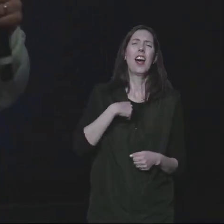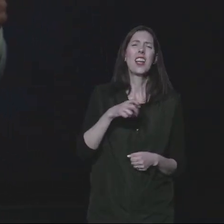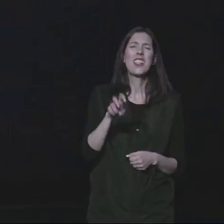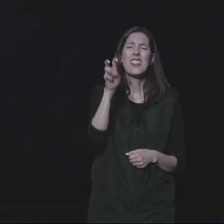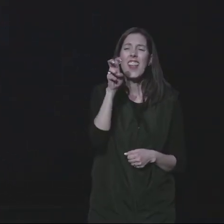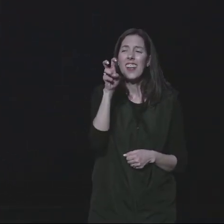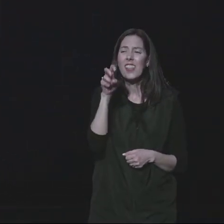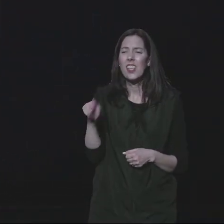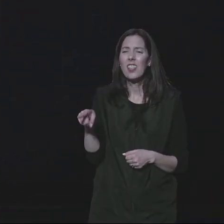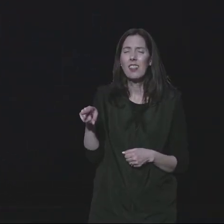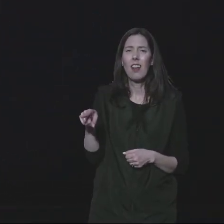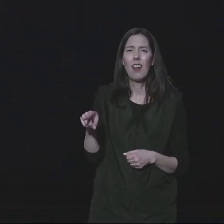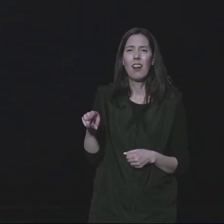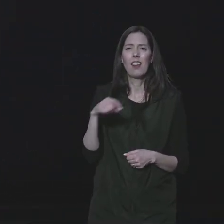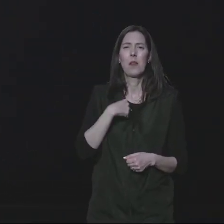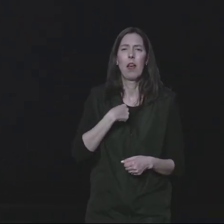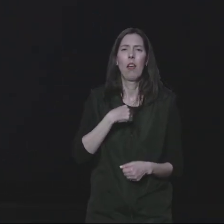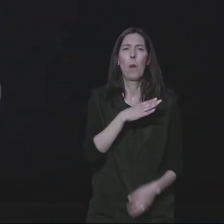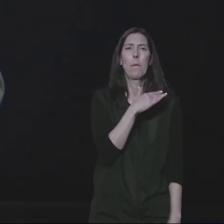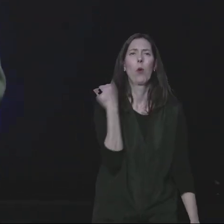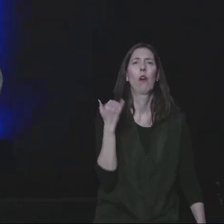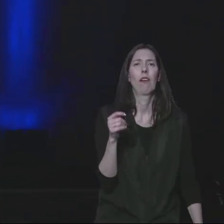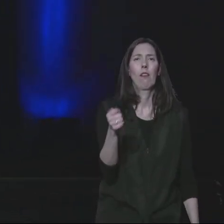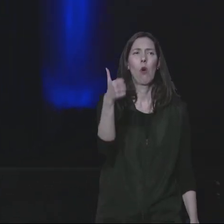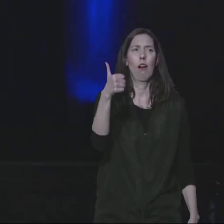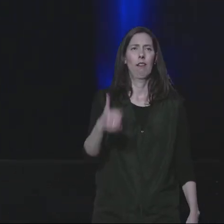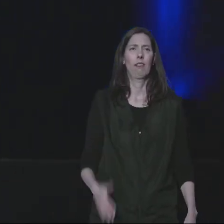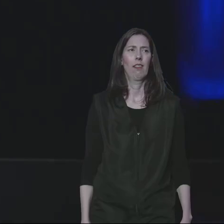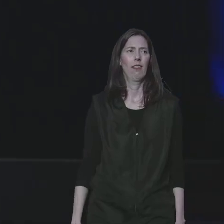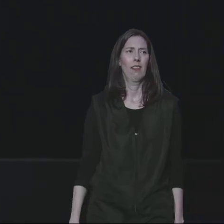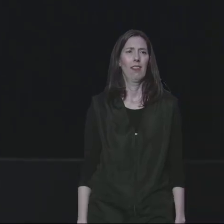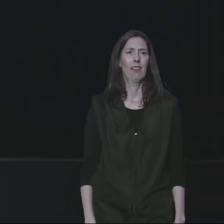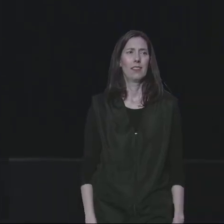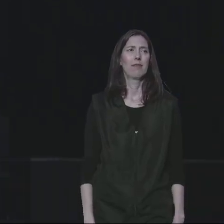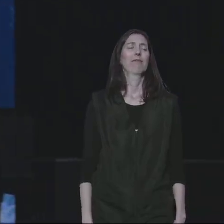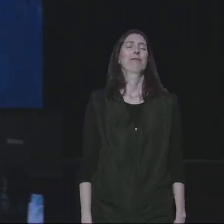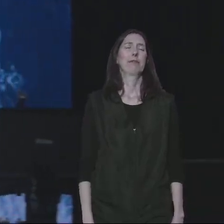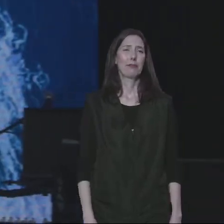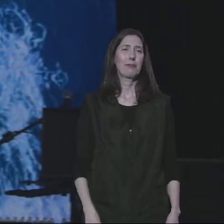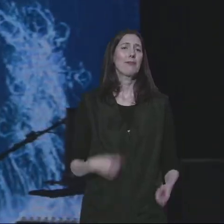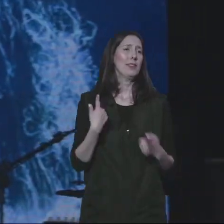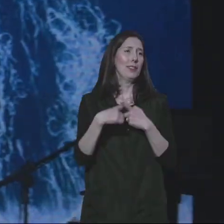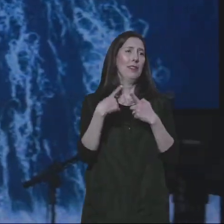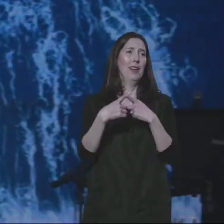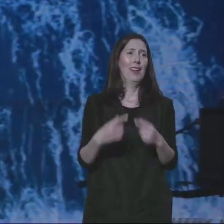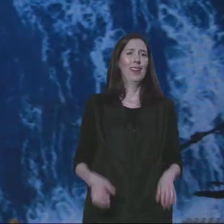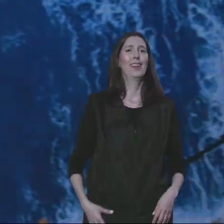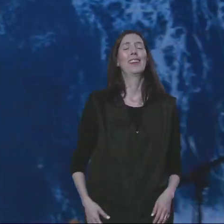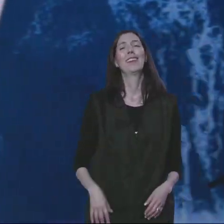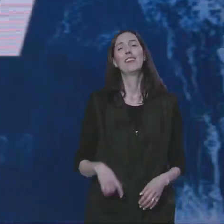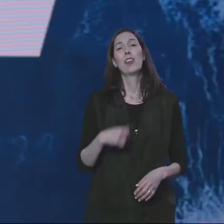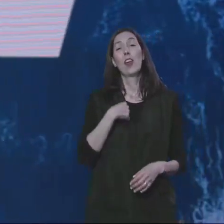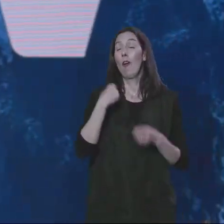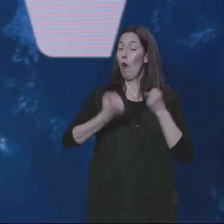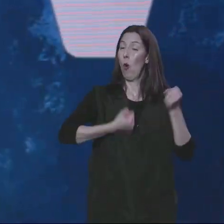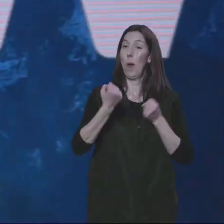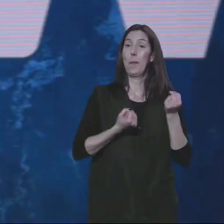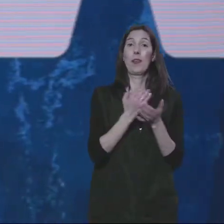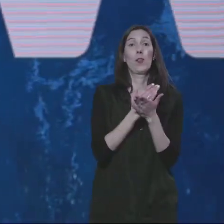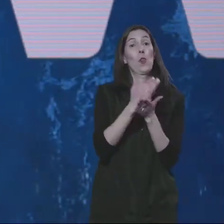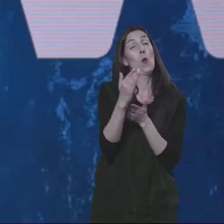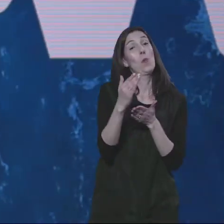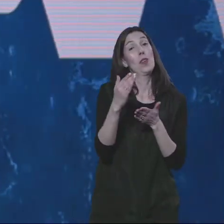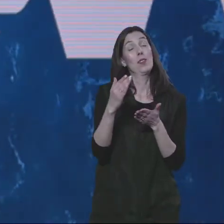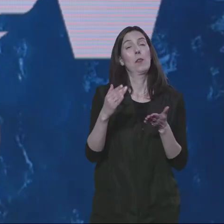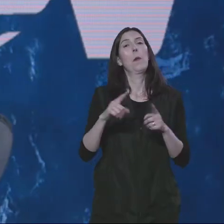capivara eu morri, né? Porque não adianta correr bem só no começo, tem que